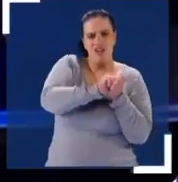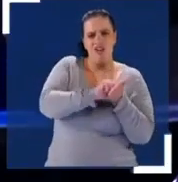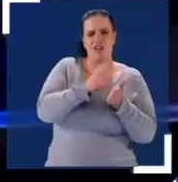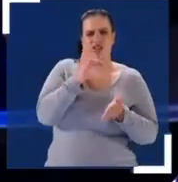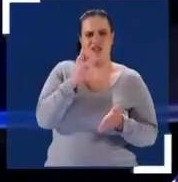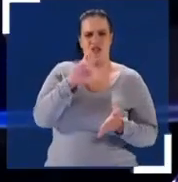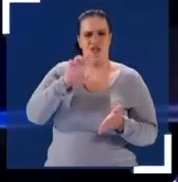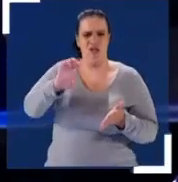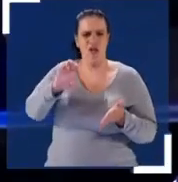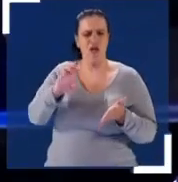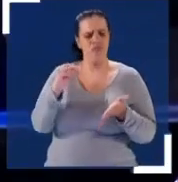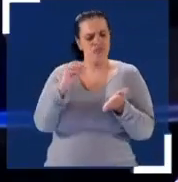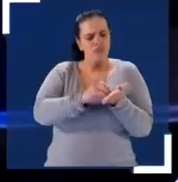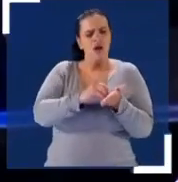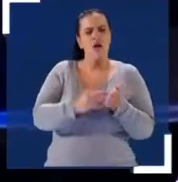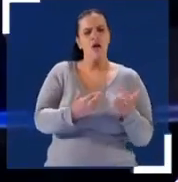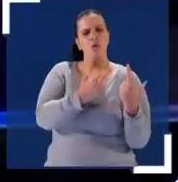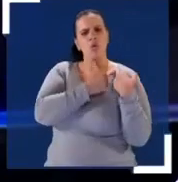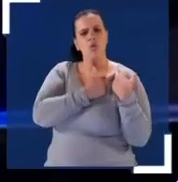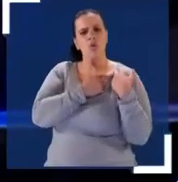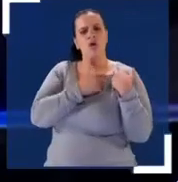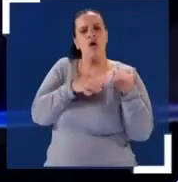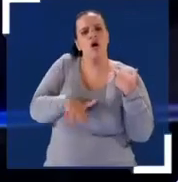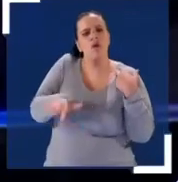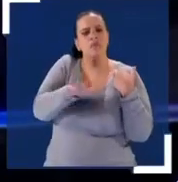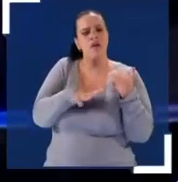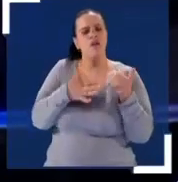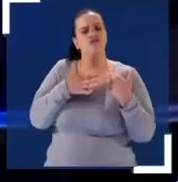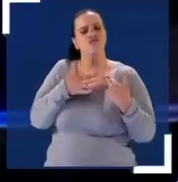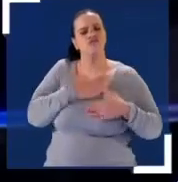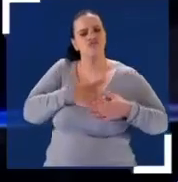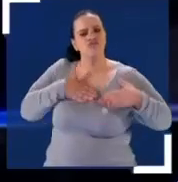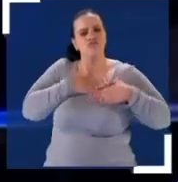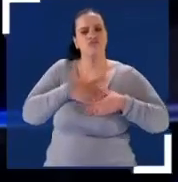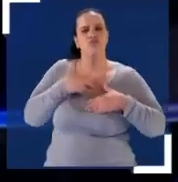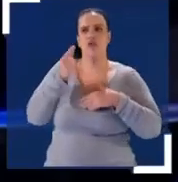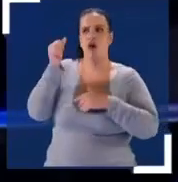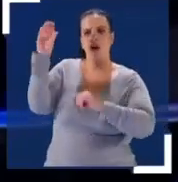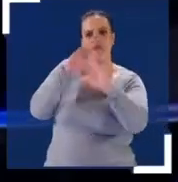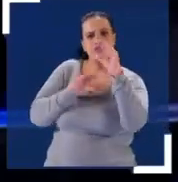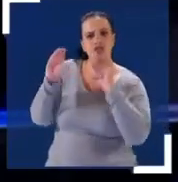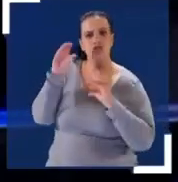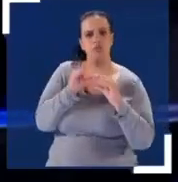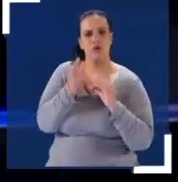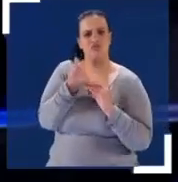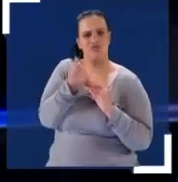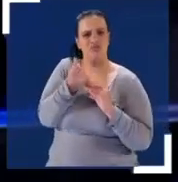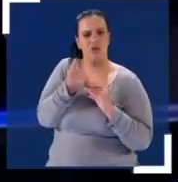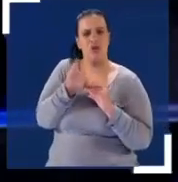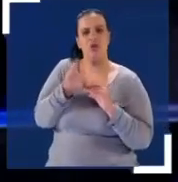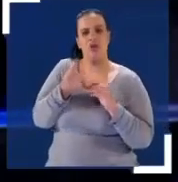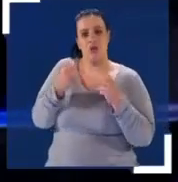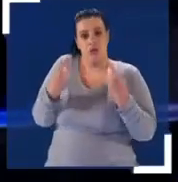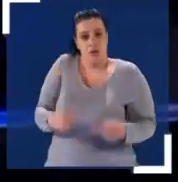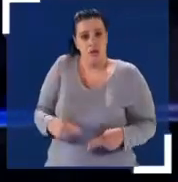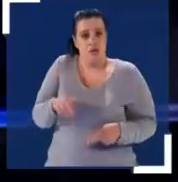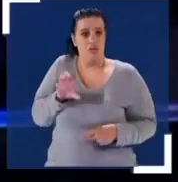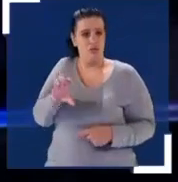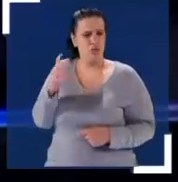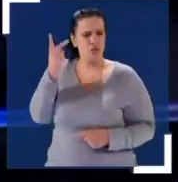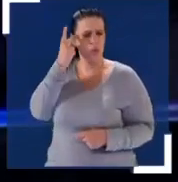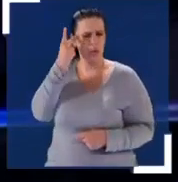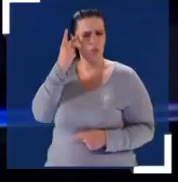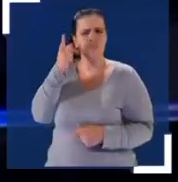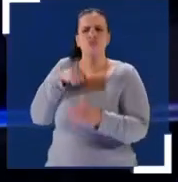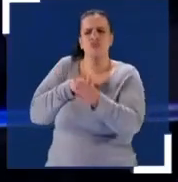o senhor se compromete a criar um ambiente favorável para a atração de investimentos, atração de capitais para a economia paulista. Eu